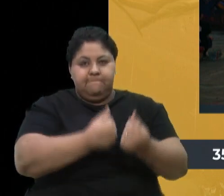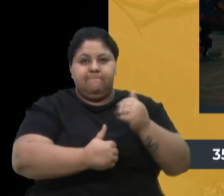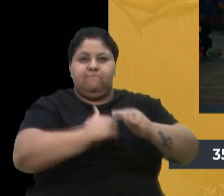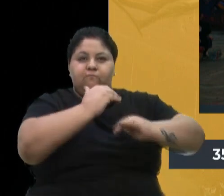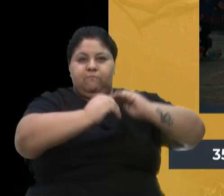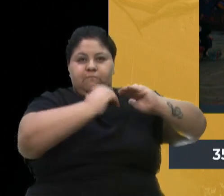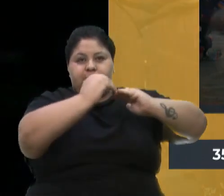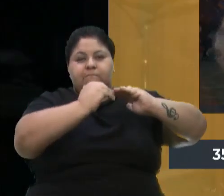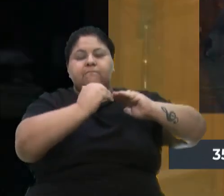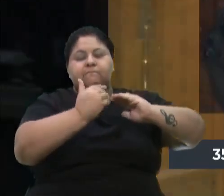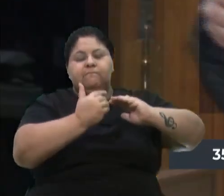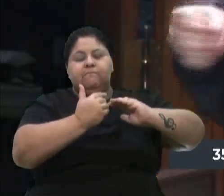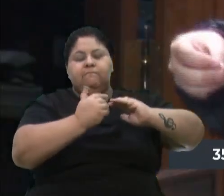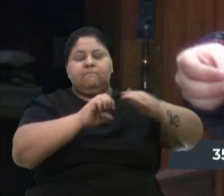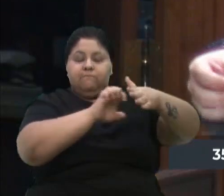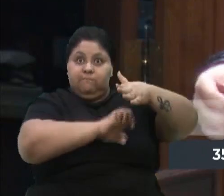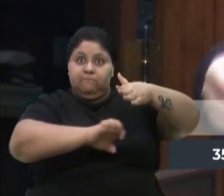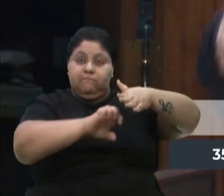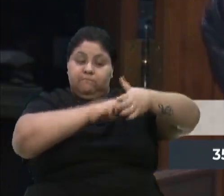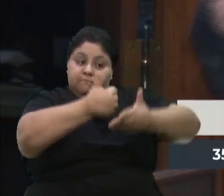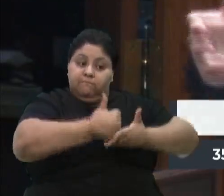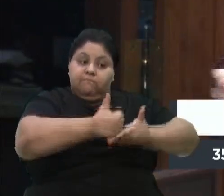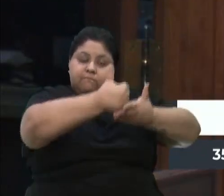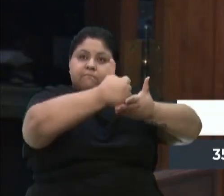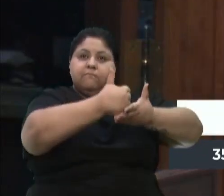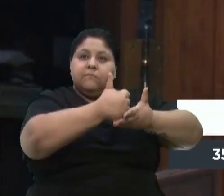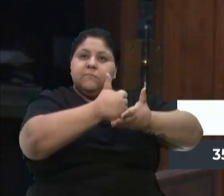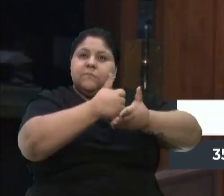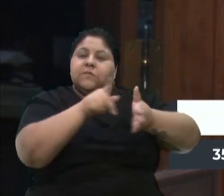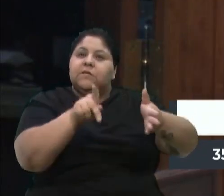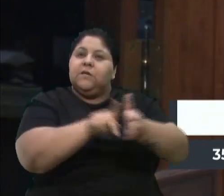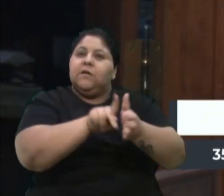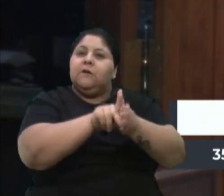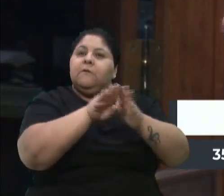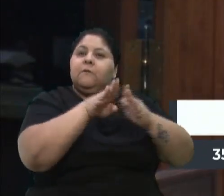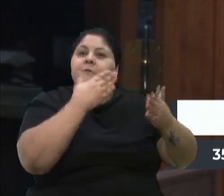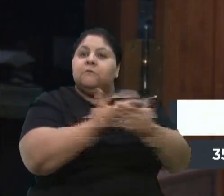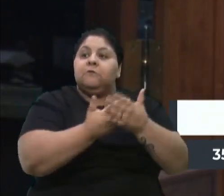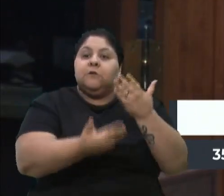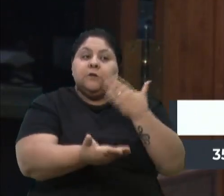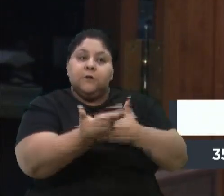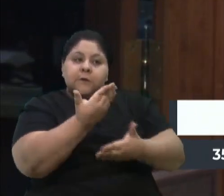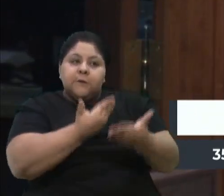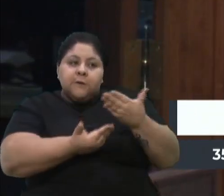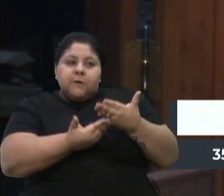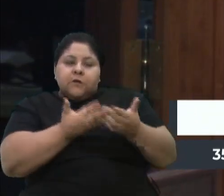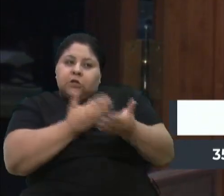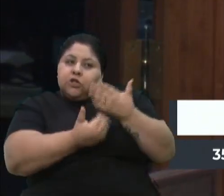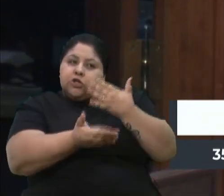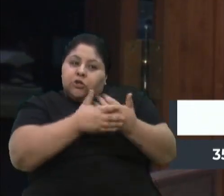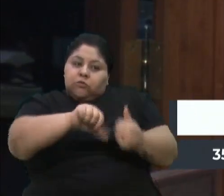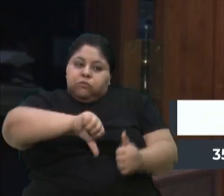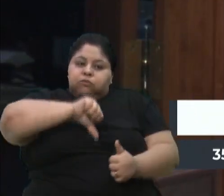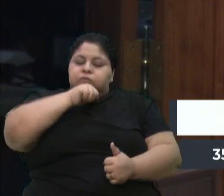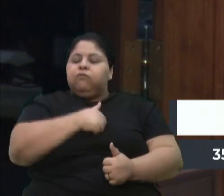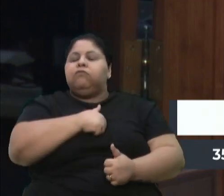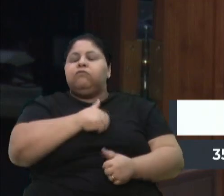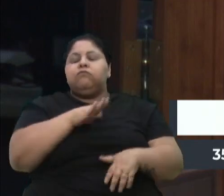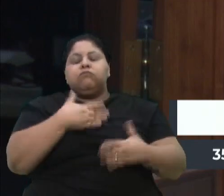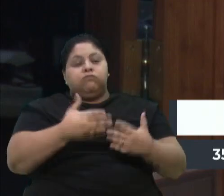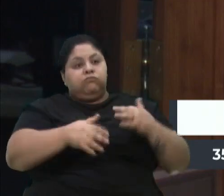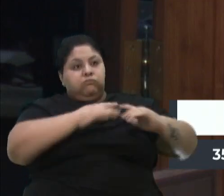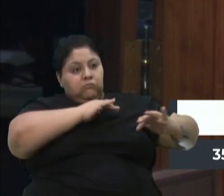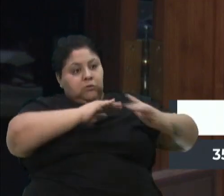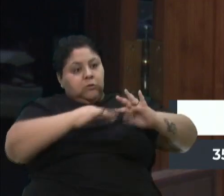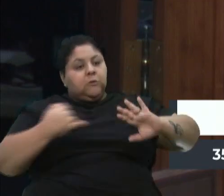econômico, as empresas apoiadoras, a própria escola que recebe todos esses artistas. Então, é um movimento muito importante,